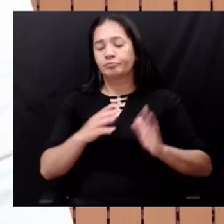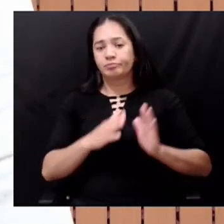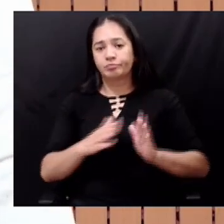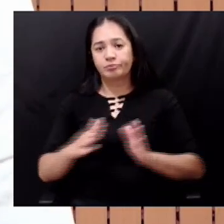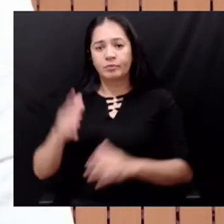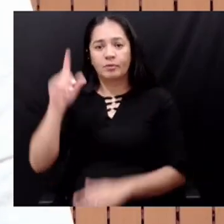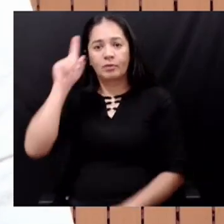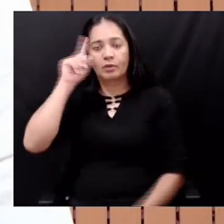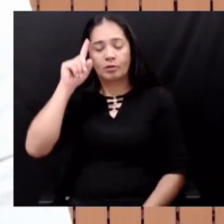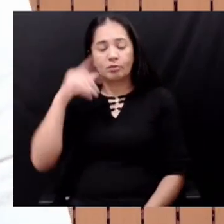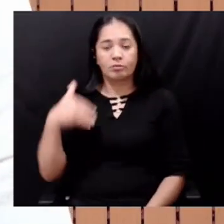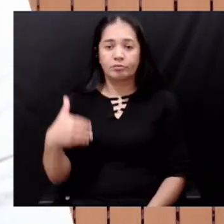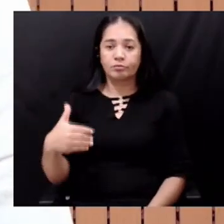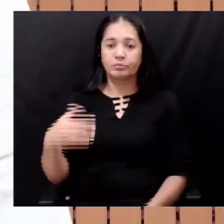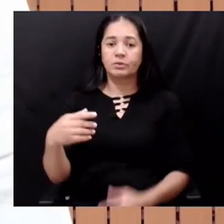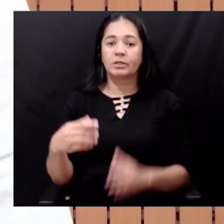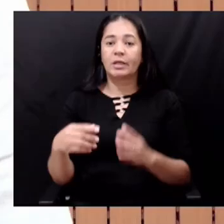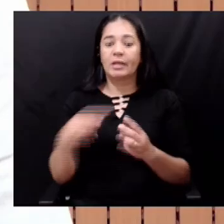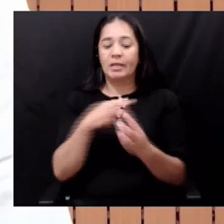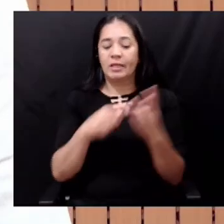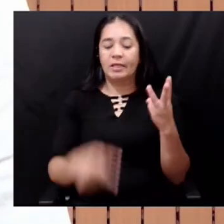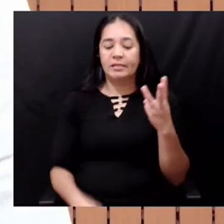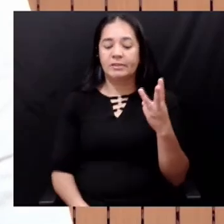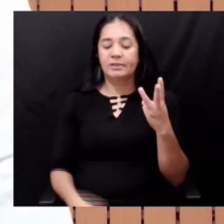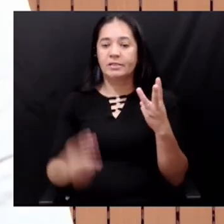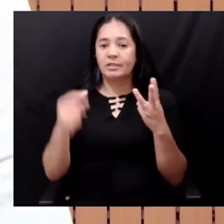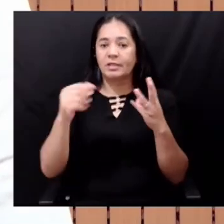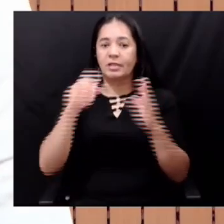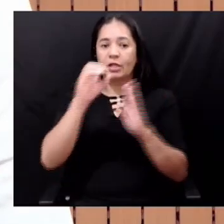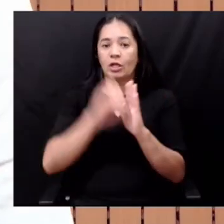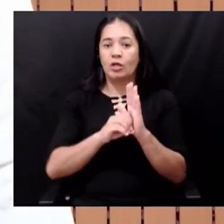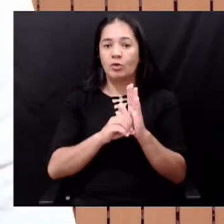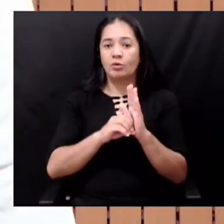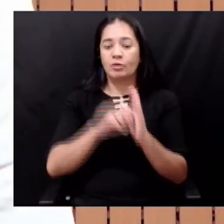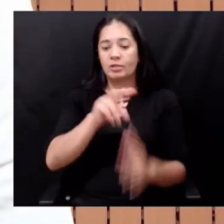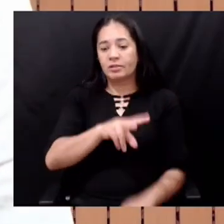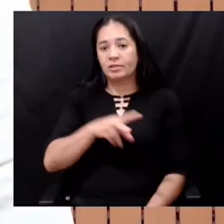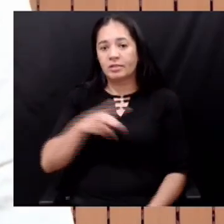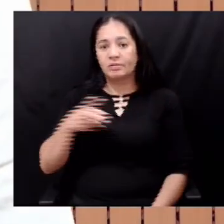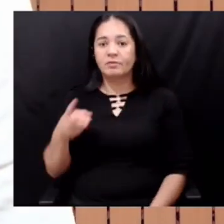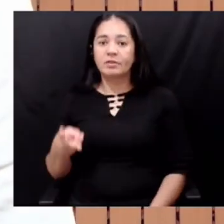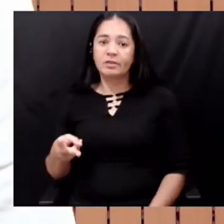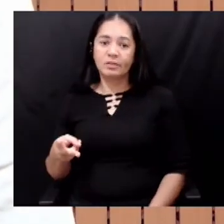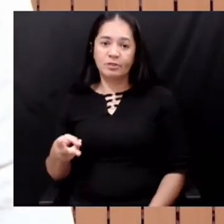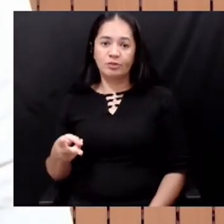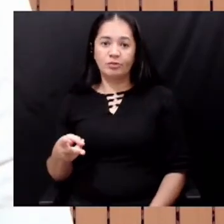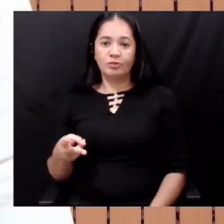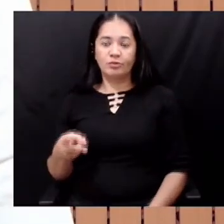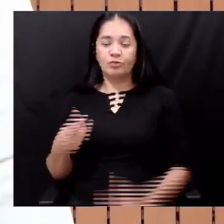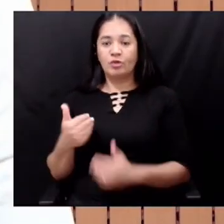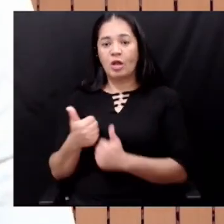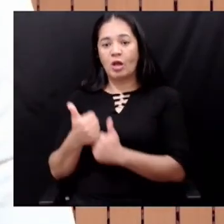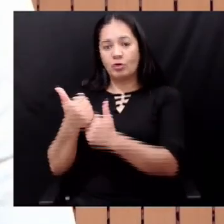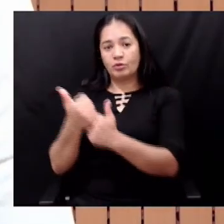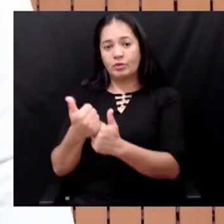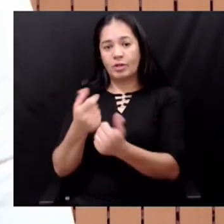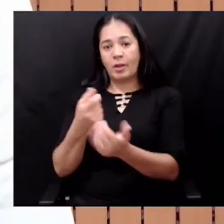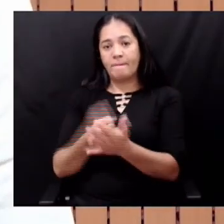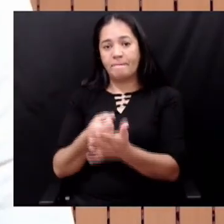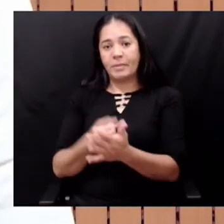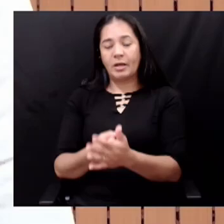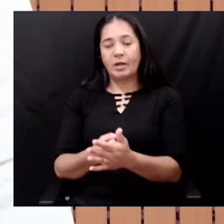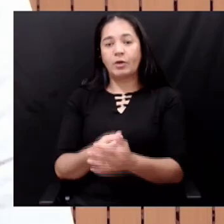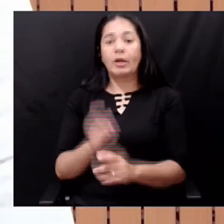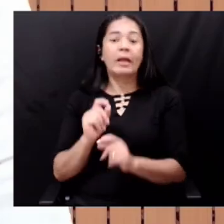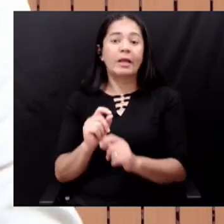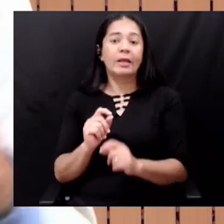recursos são transferidos na forma de bolsas, na forma de auxílio pagos pela Fiocruz, diretamente para